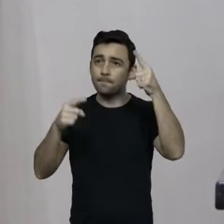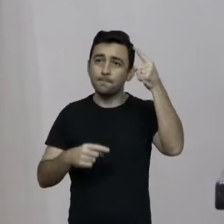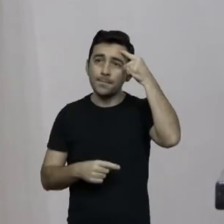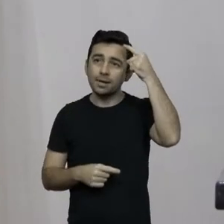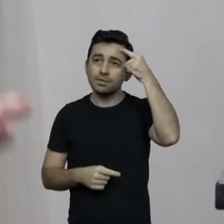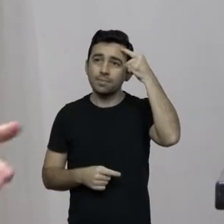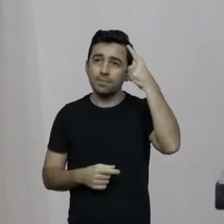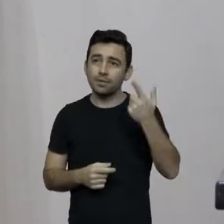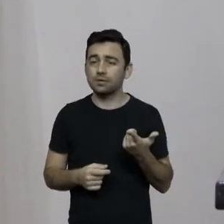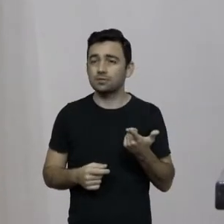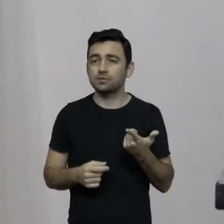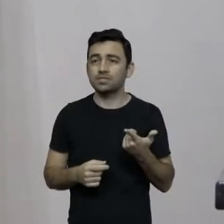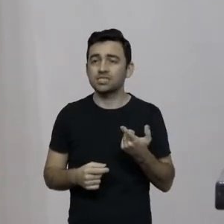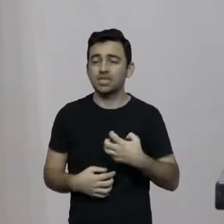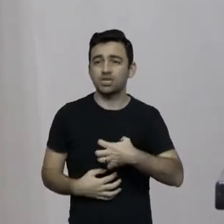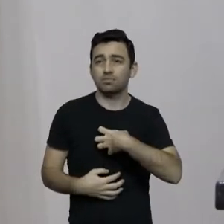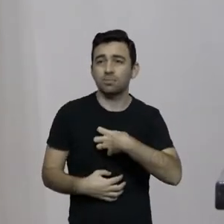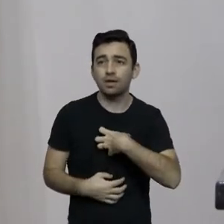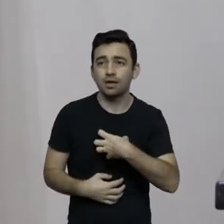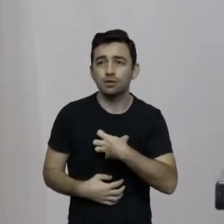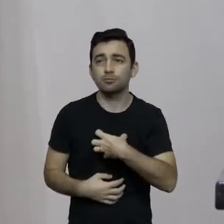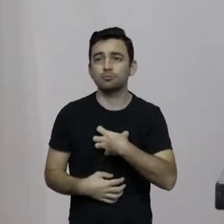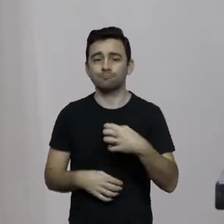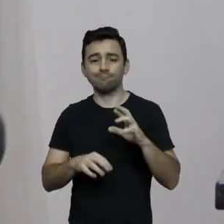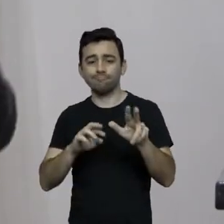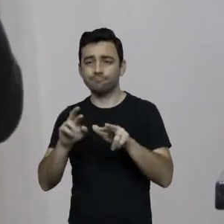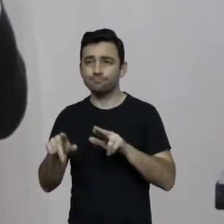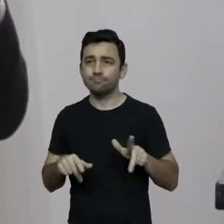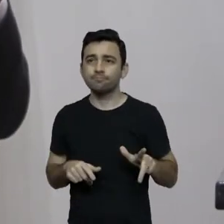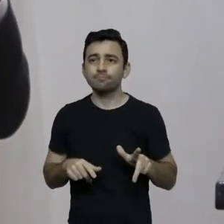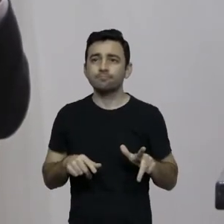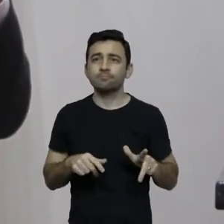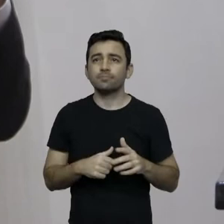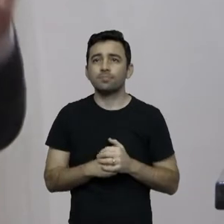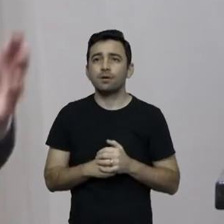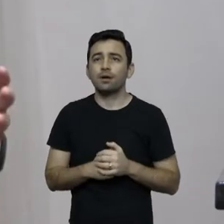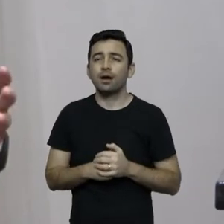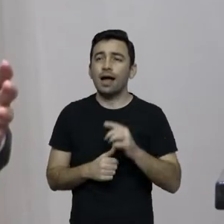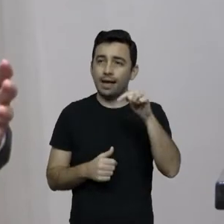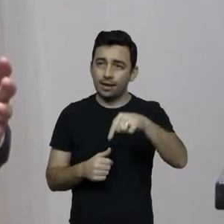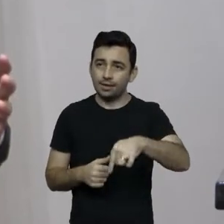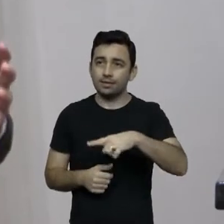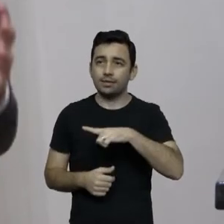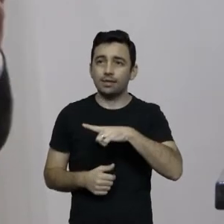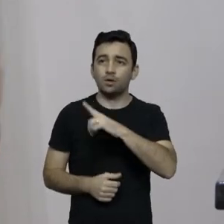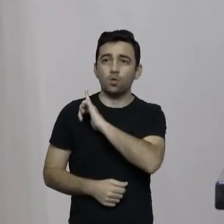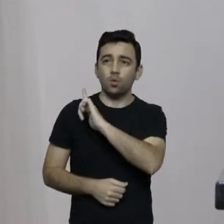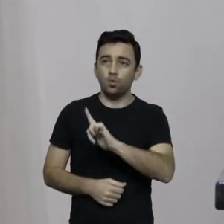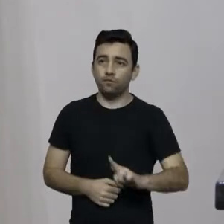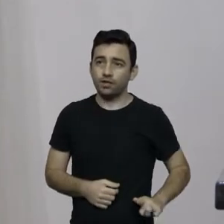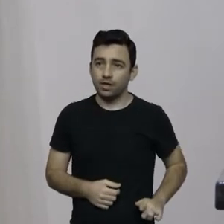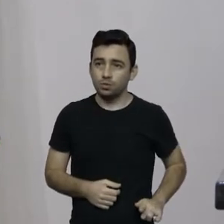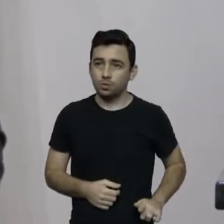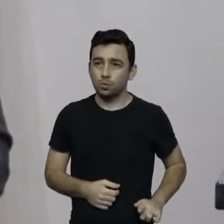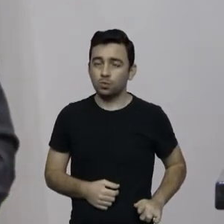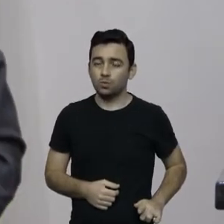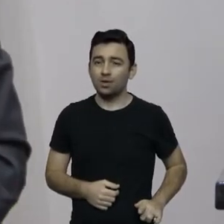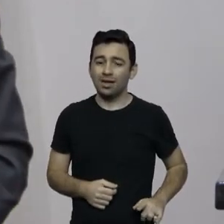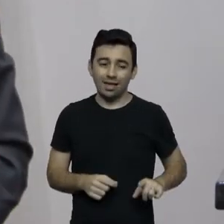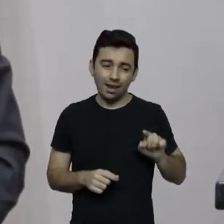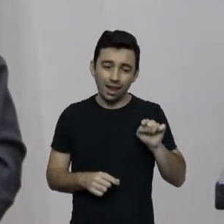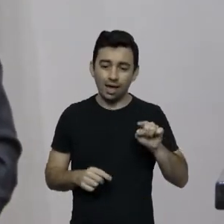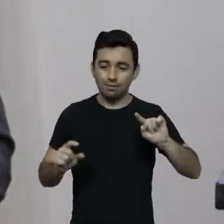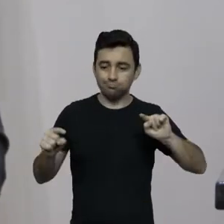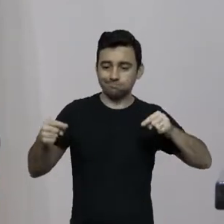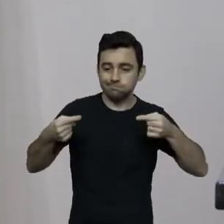diversidade de posições aqui existe o governo EA oposição Deputado